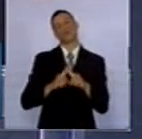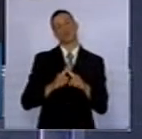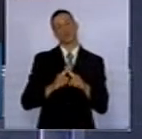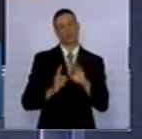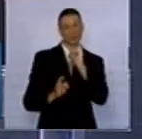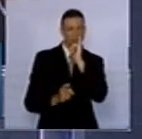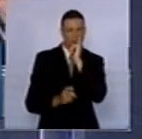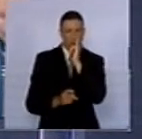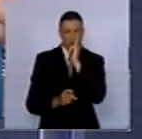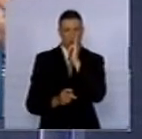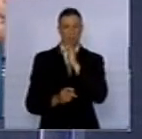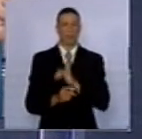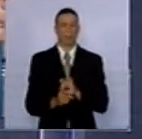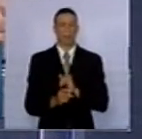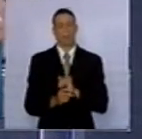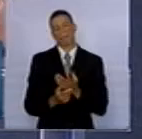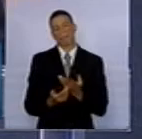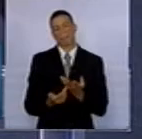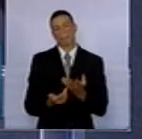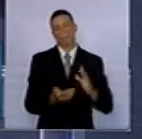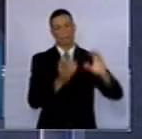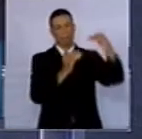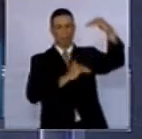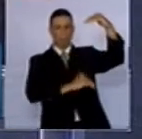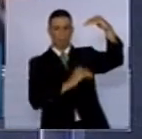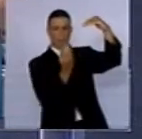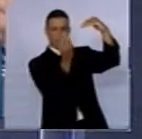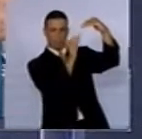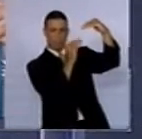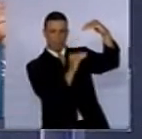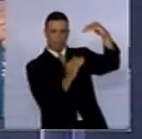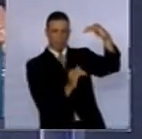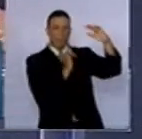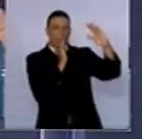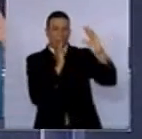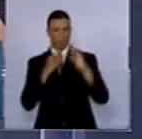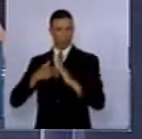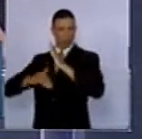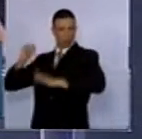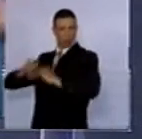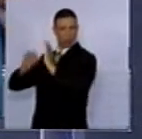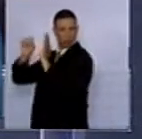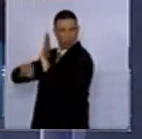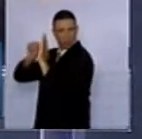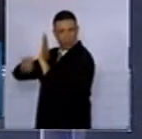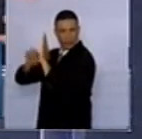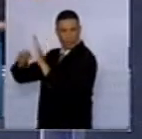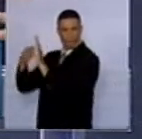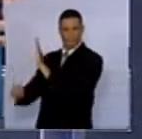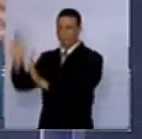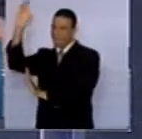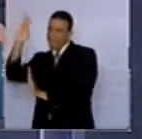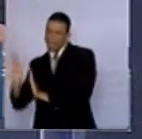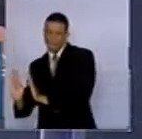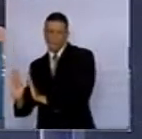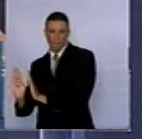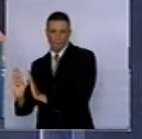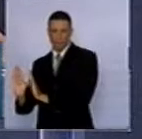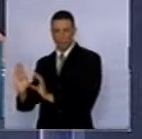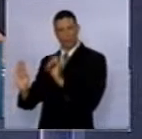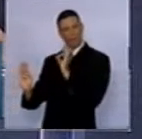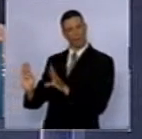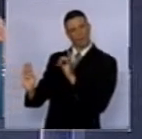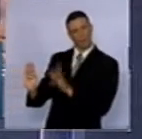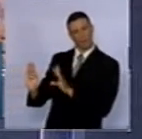porque efetivamente não dá mais para você ser somente um produtor de conteúdo Nacional porque a quantidade de de de